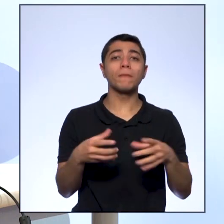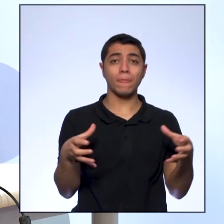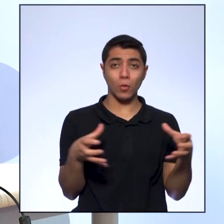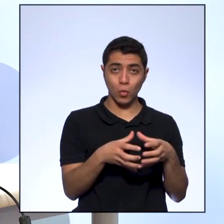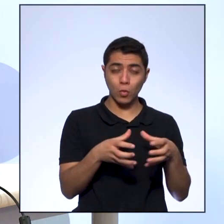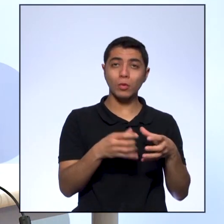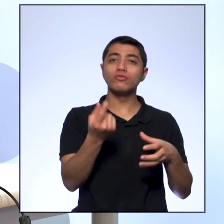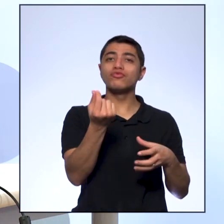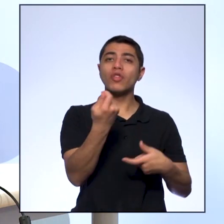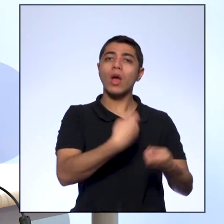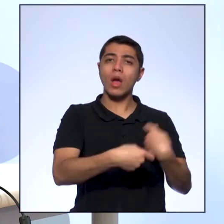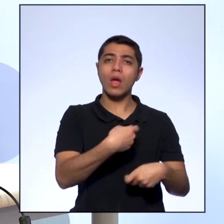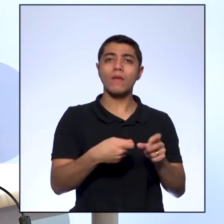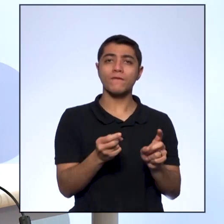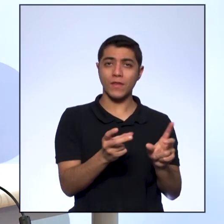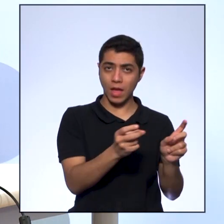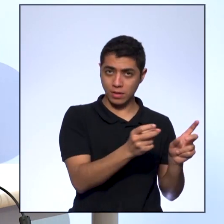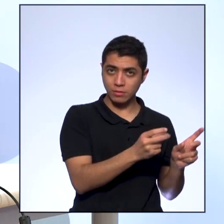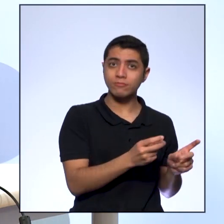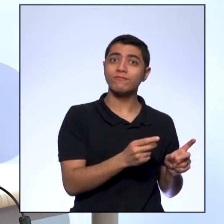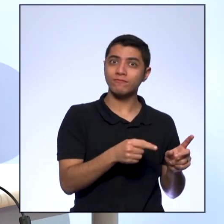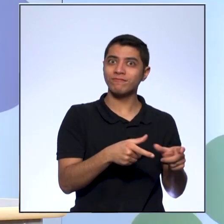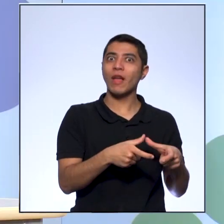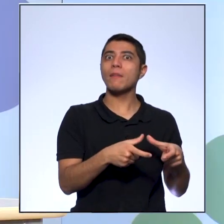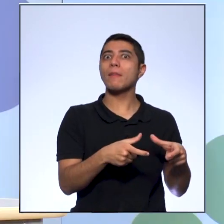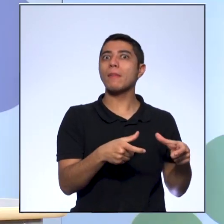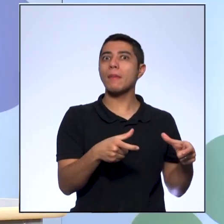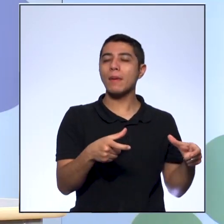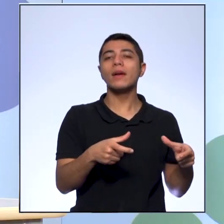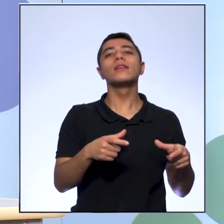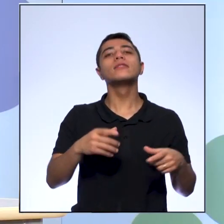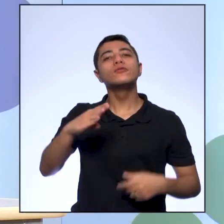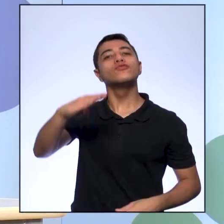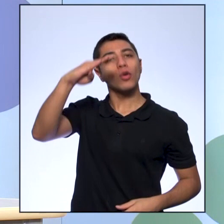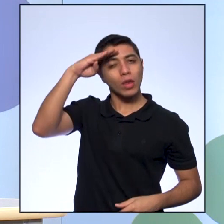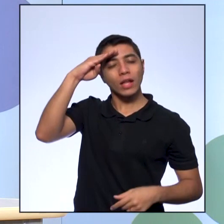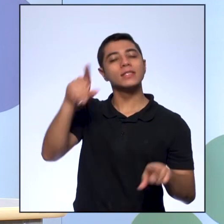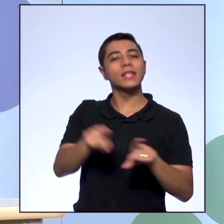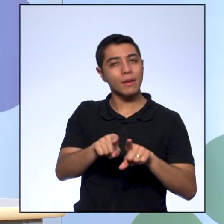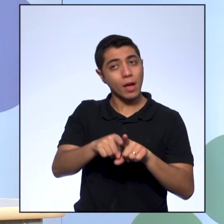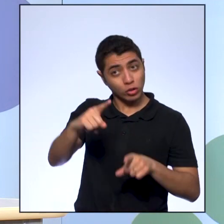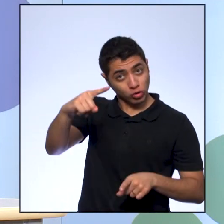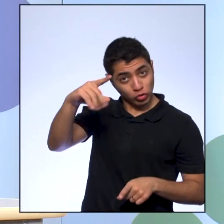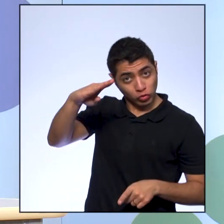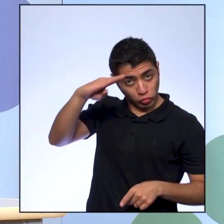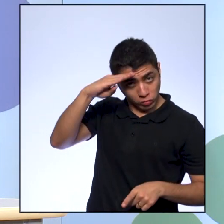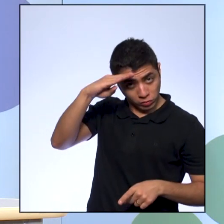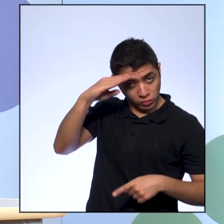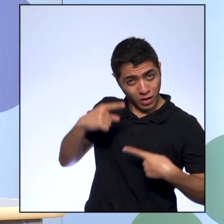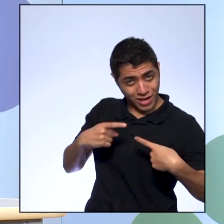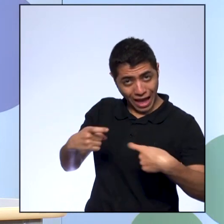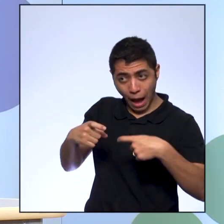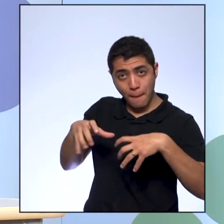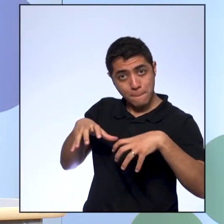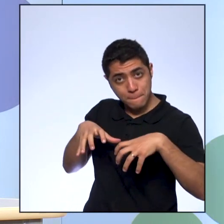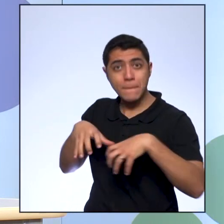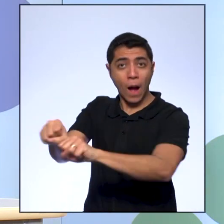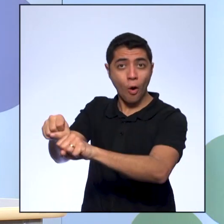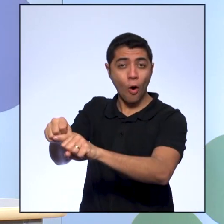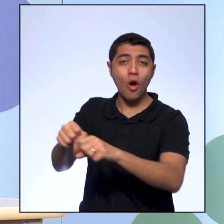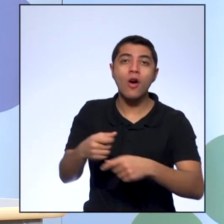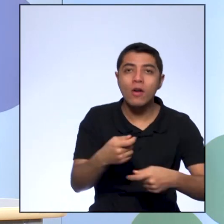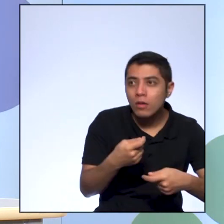mercado para o comerciante egípcio atuar. Ok, lembrando também da questão dos escravos. A professora vai falar sobre